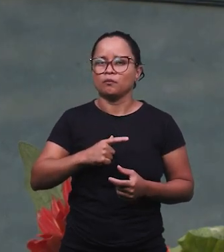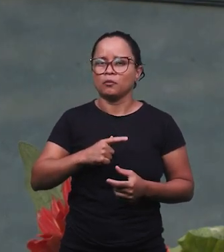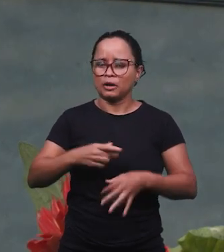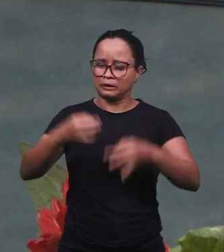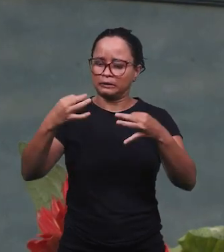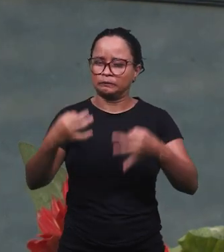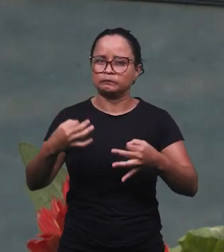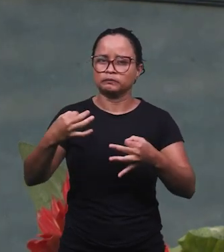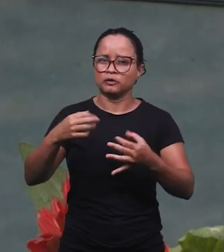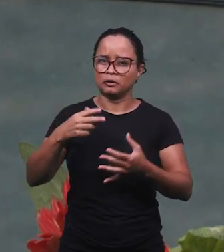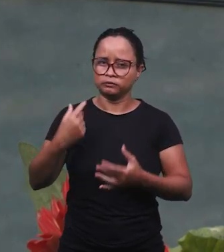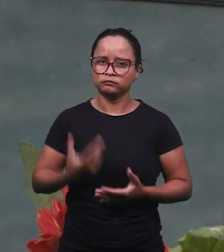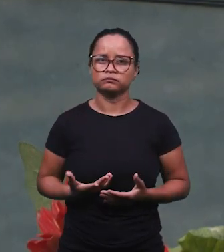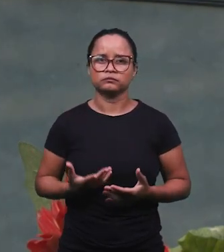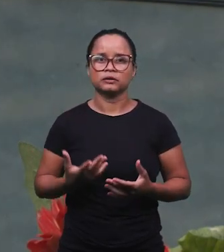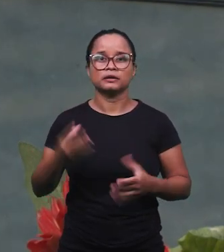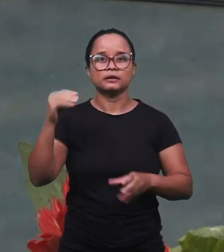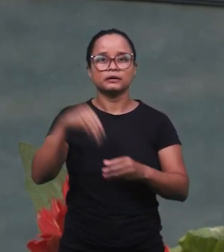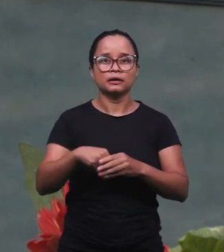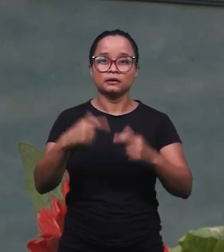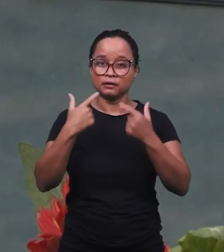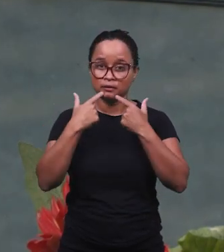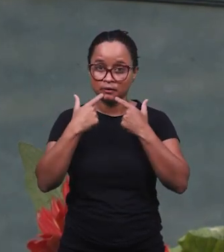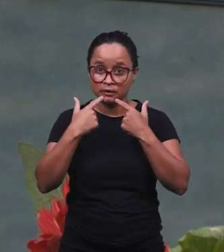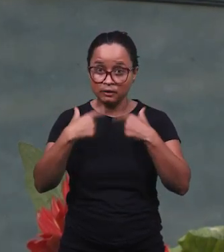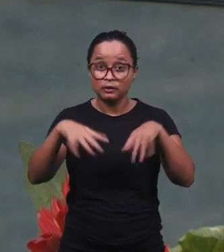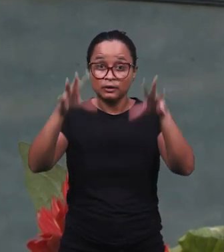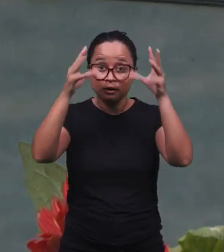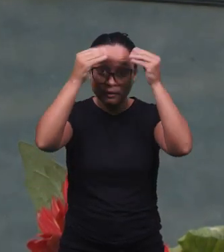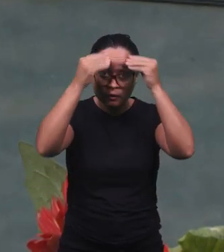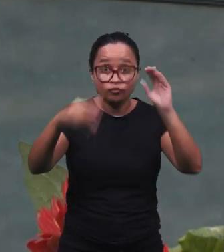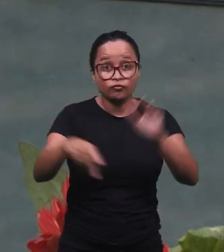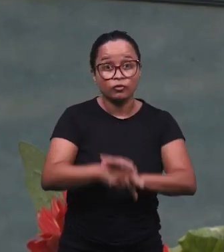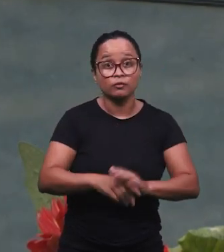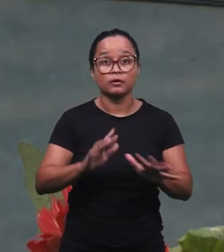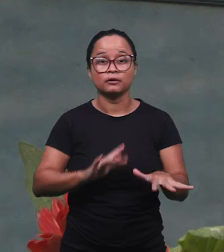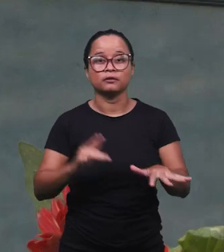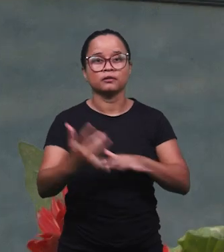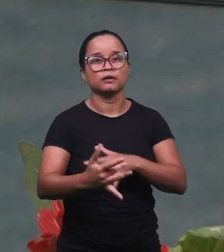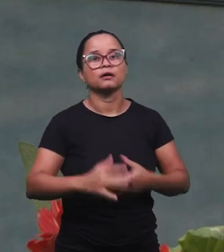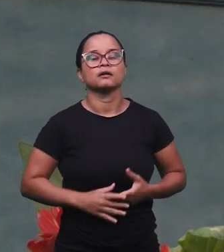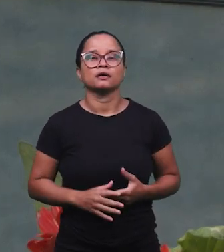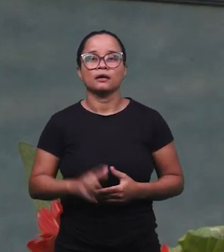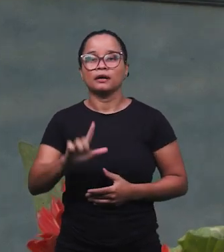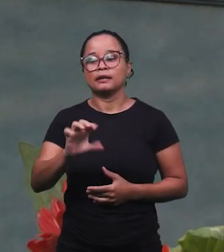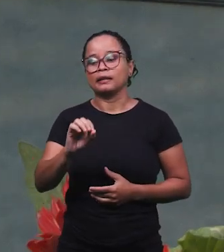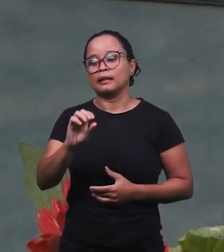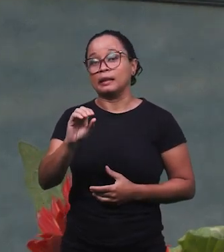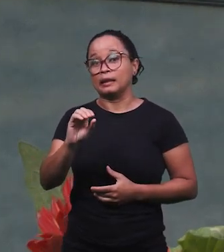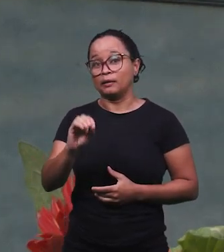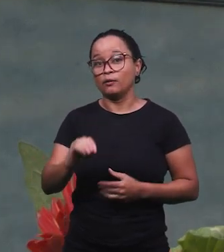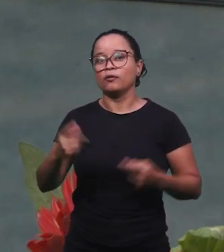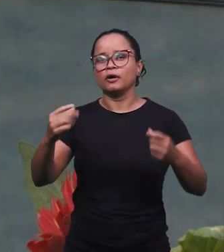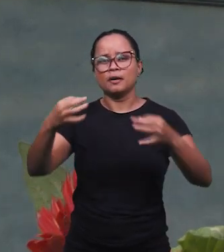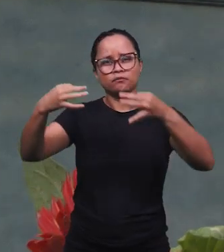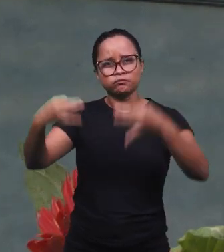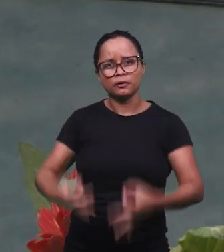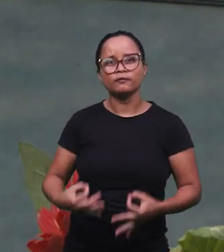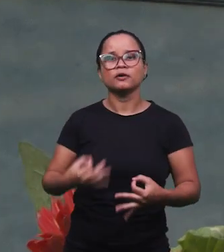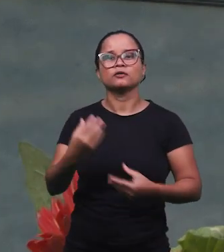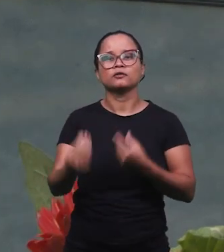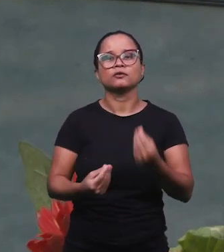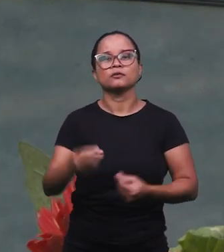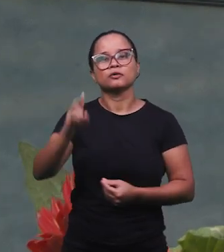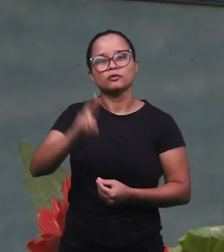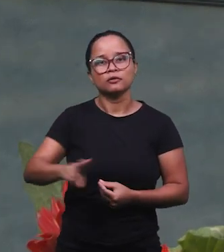firme, dentro da linguagem de redes sociais. E Léo foi perfeito, como ele disse, sem precisar lançar mão de